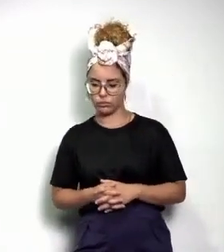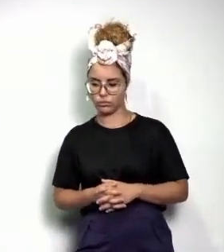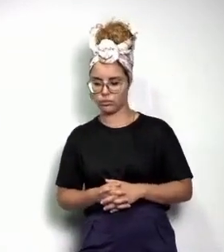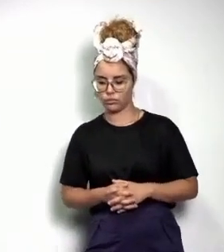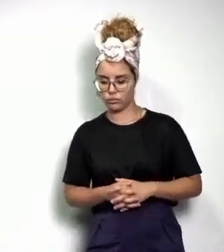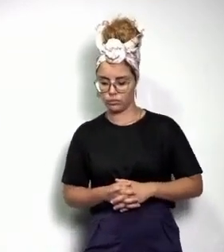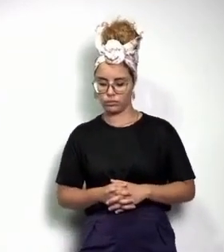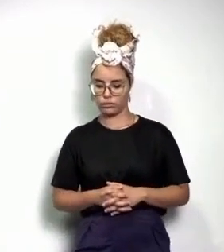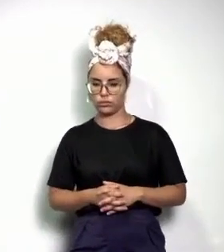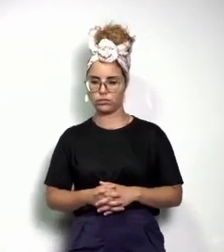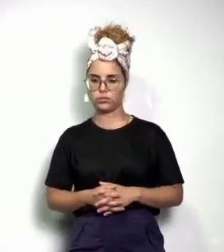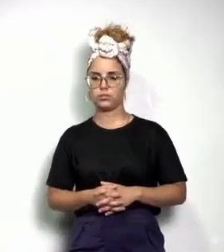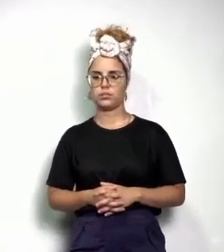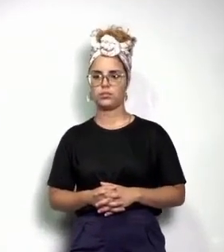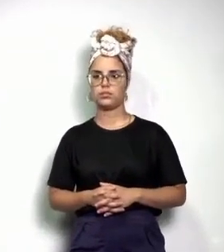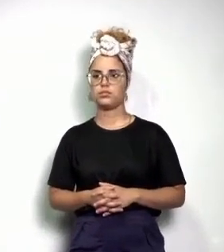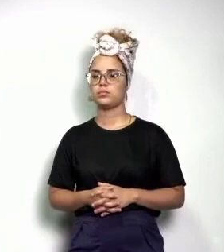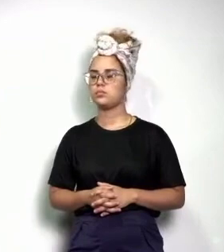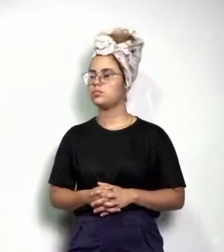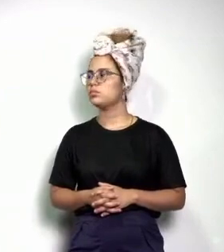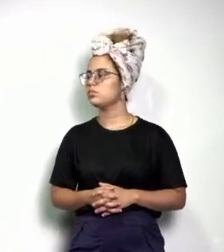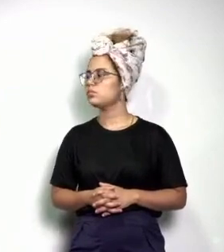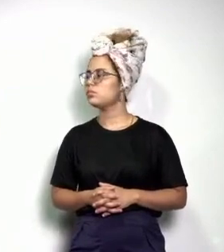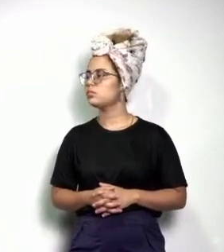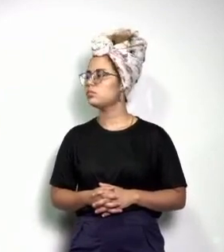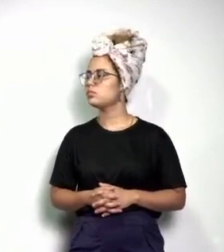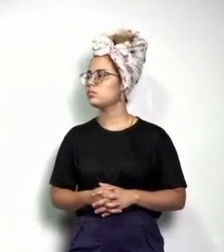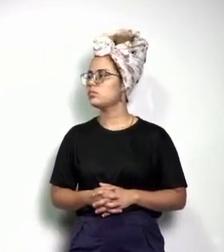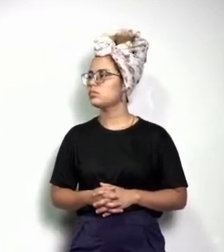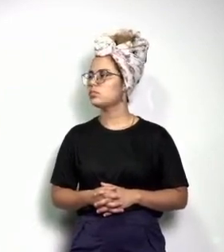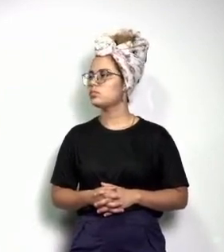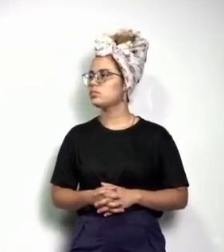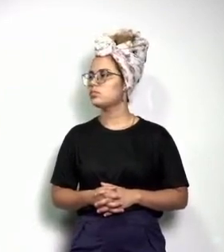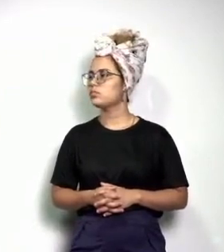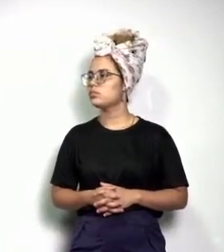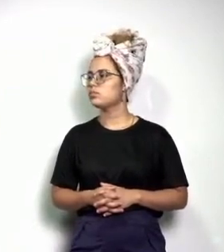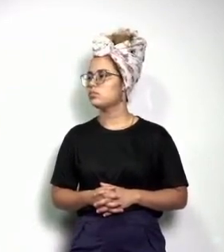É isso mesmo? Aí pode colocar de volta e prender.